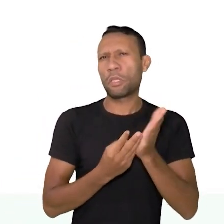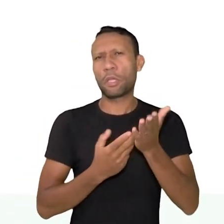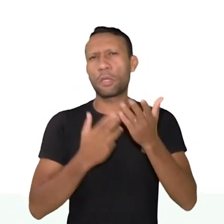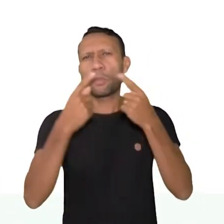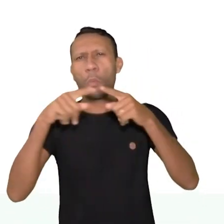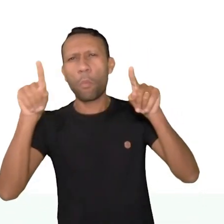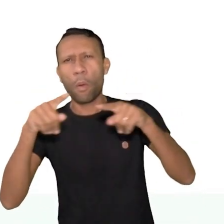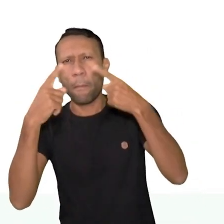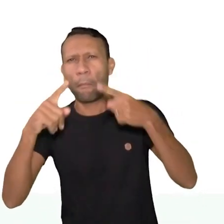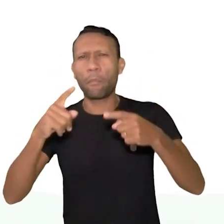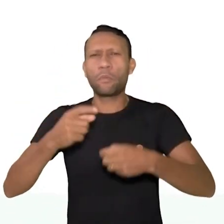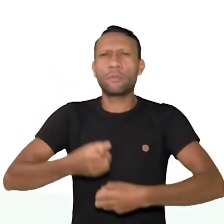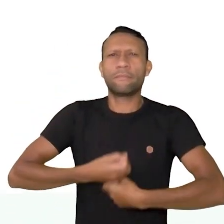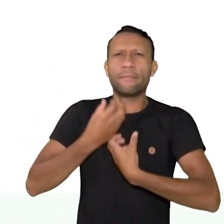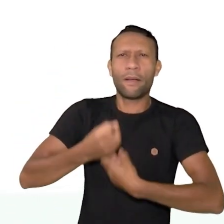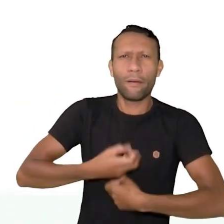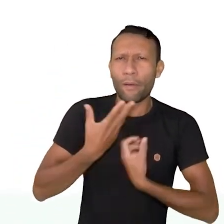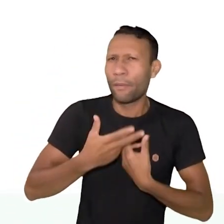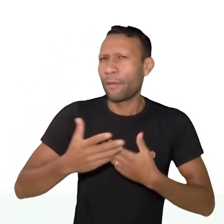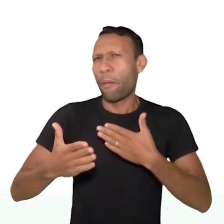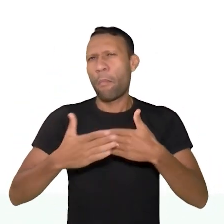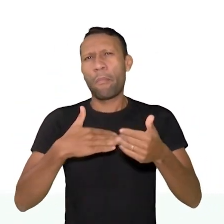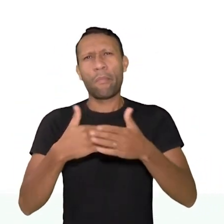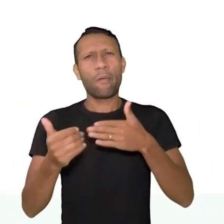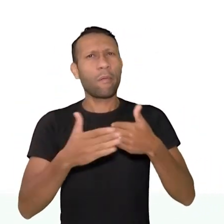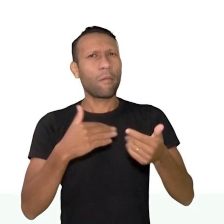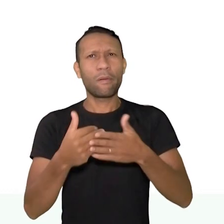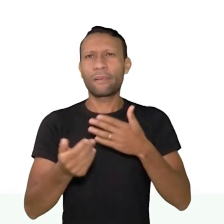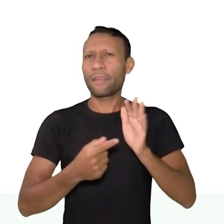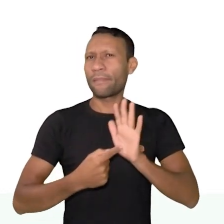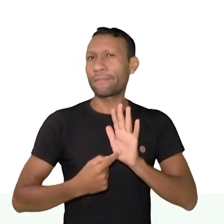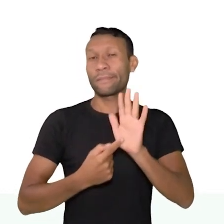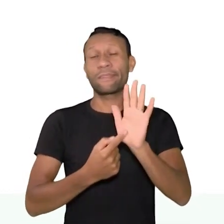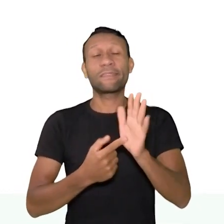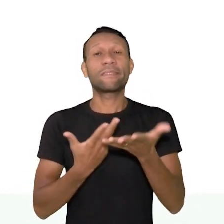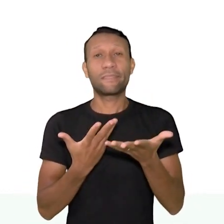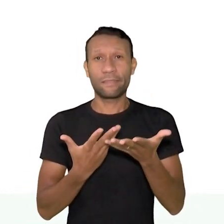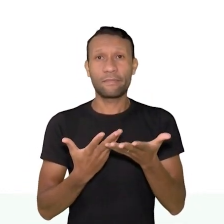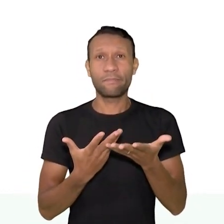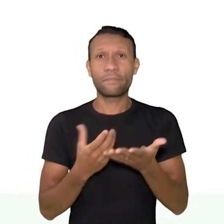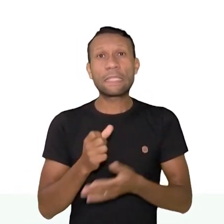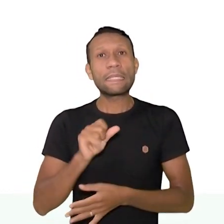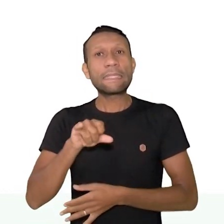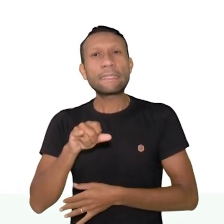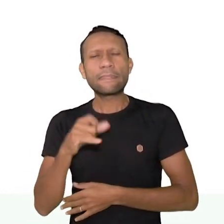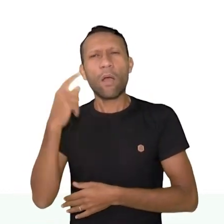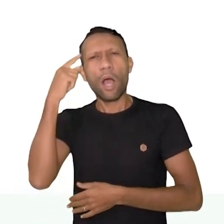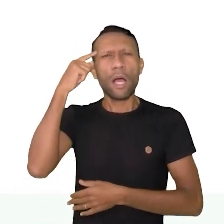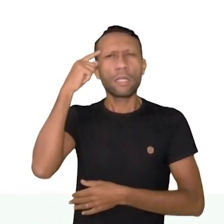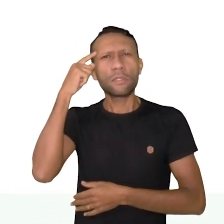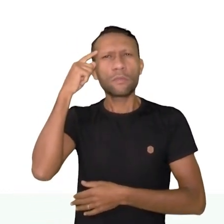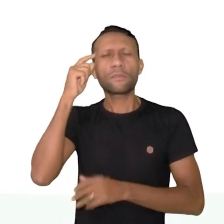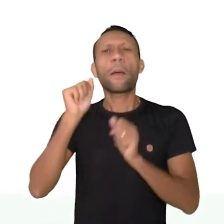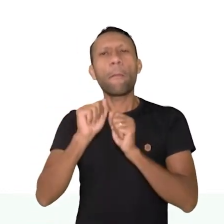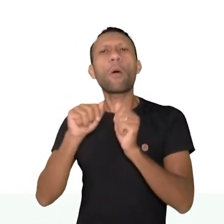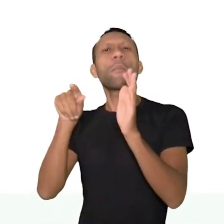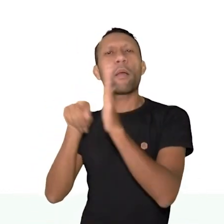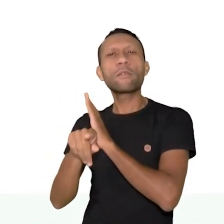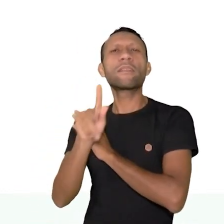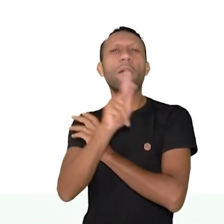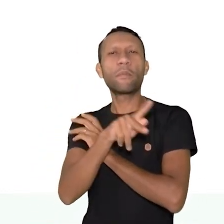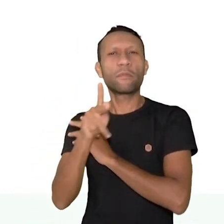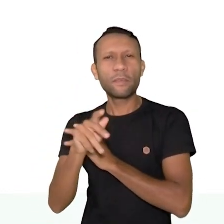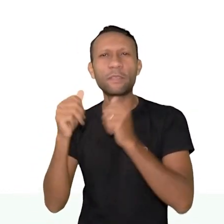desenho, uma poesia, um cordel ou qualquer outra representação artística. Então, se tiver alguma dúvida, fala com o professor de arte, pede ajuda.